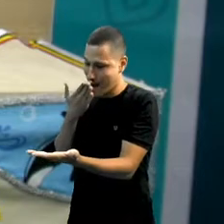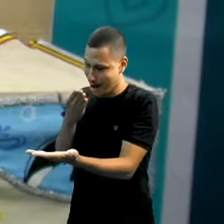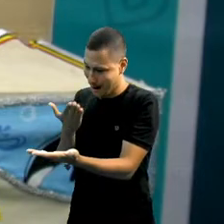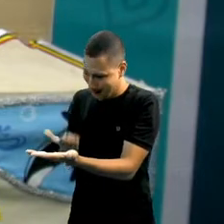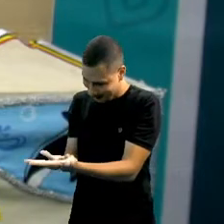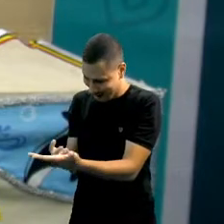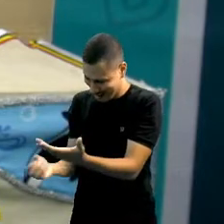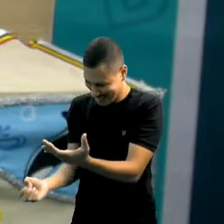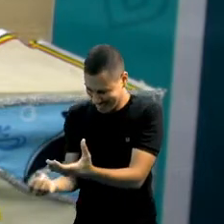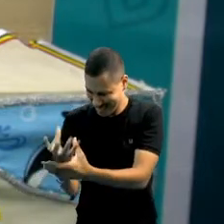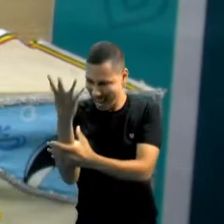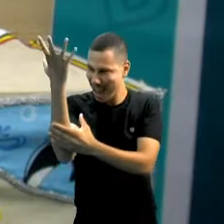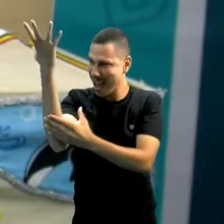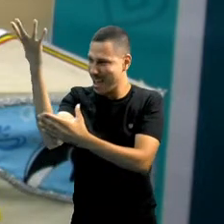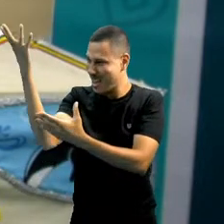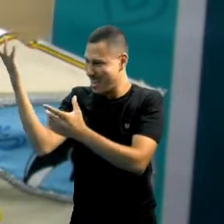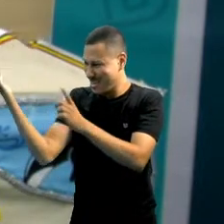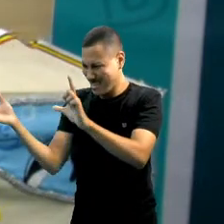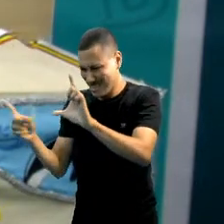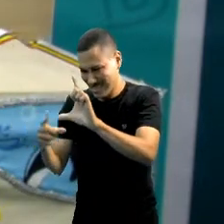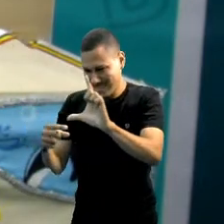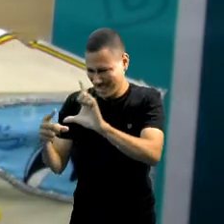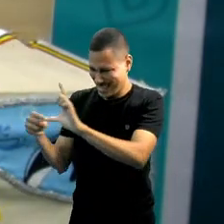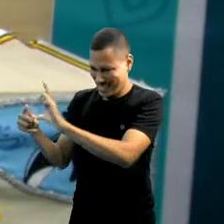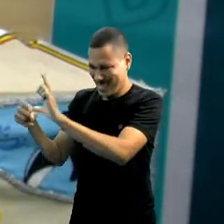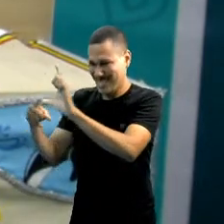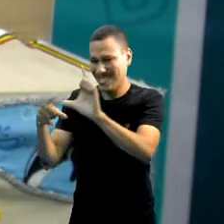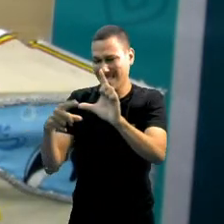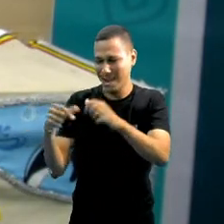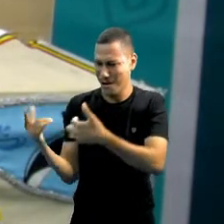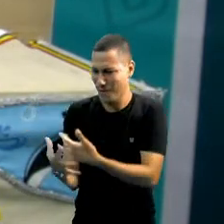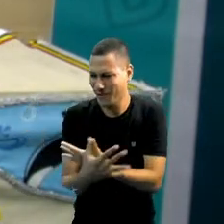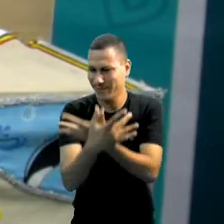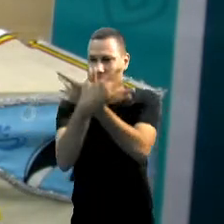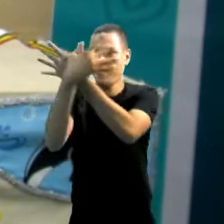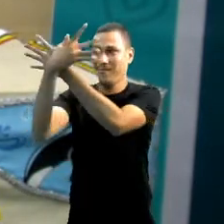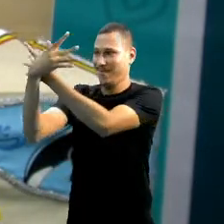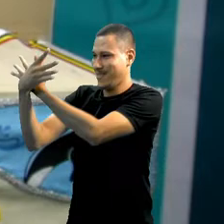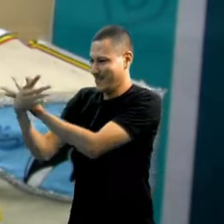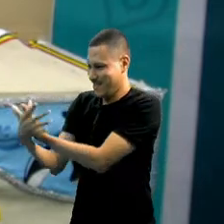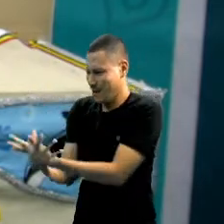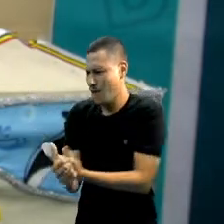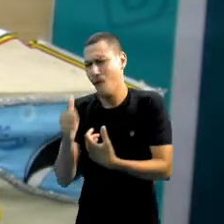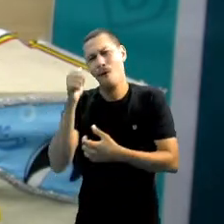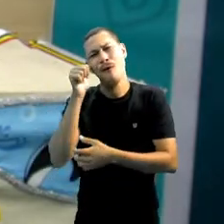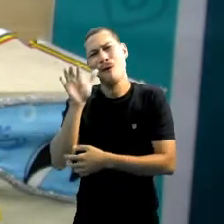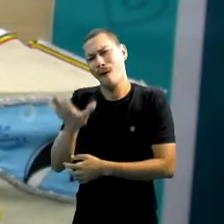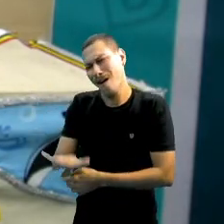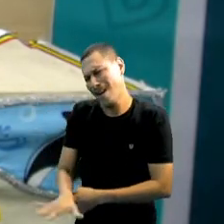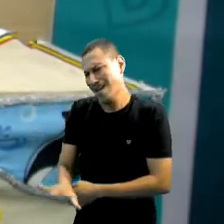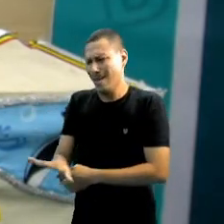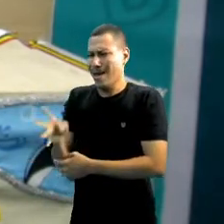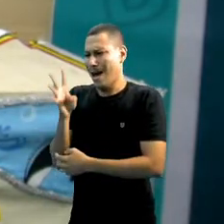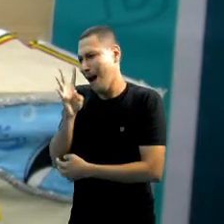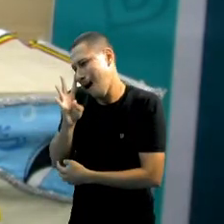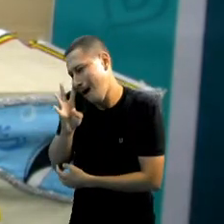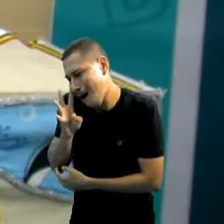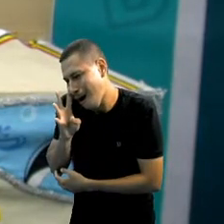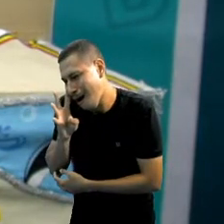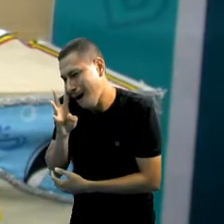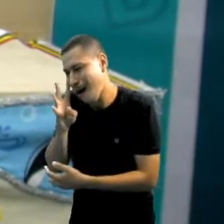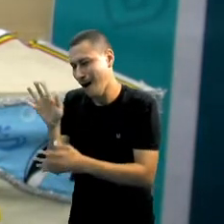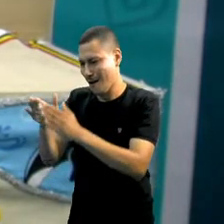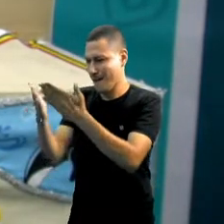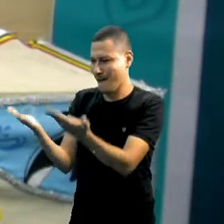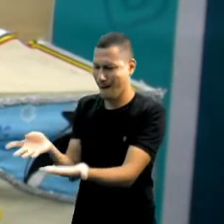Apareceu tantas letras, tantas borboletas, que a menina ficou encantada com tanta coisa bonita